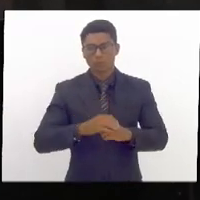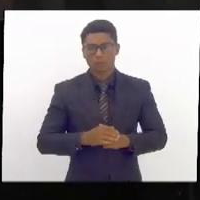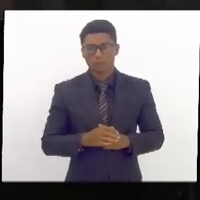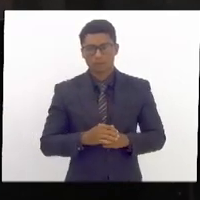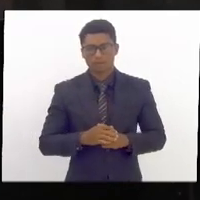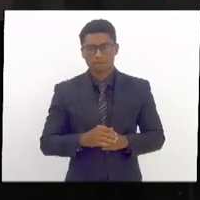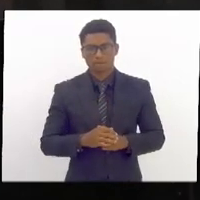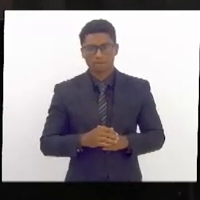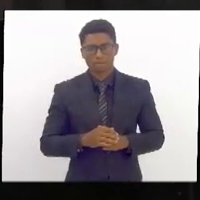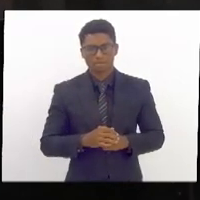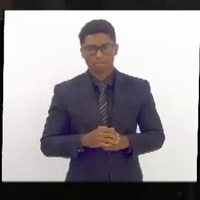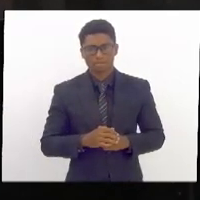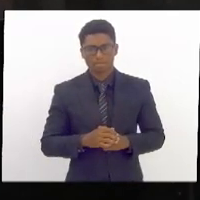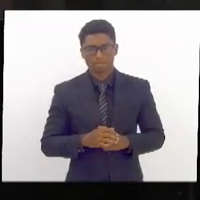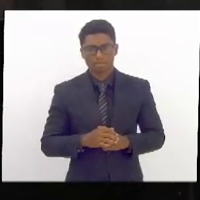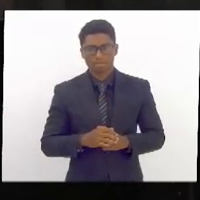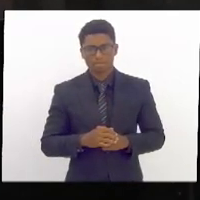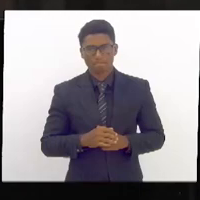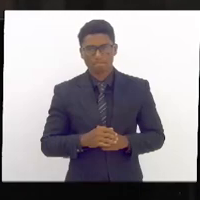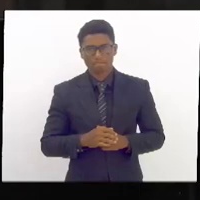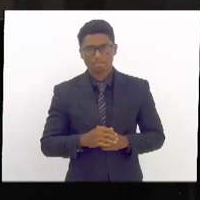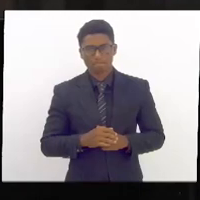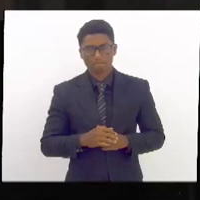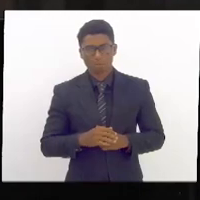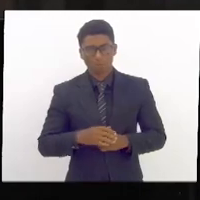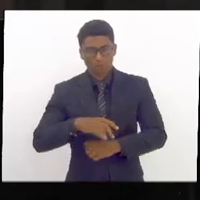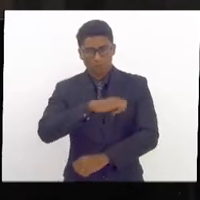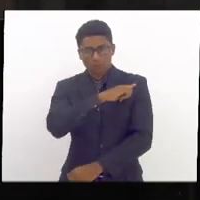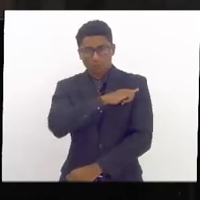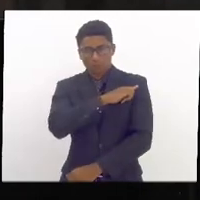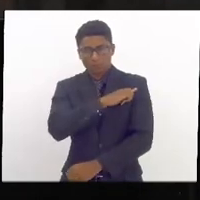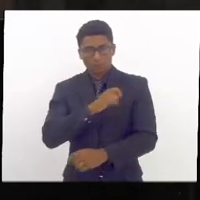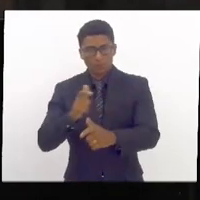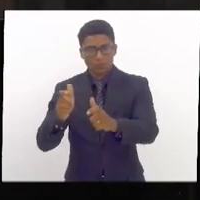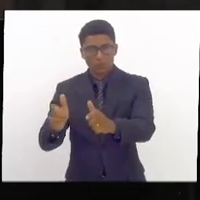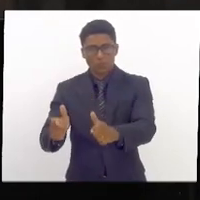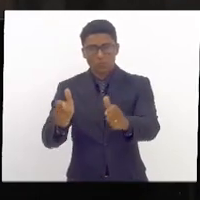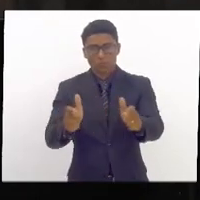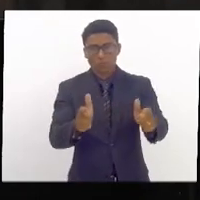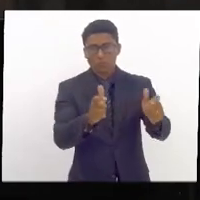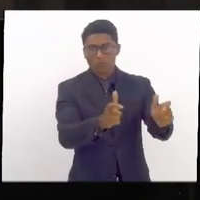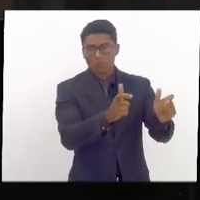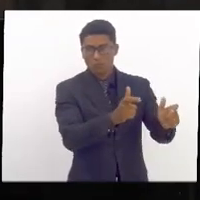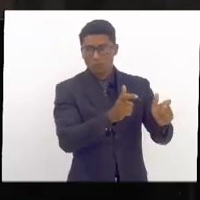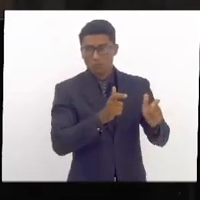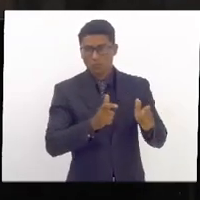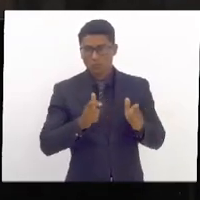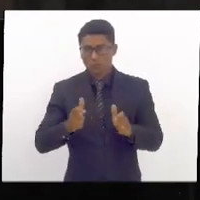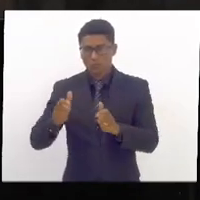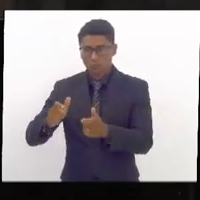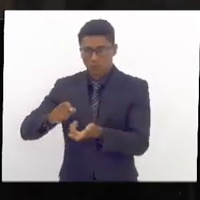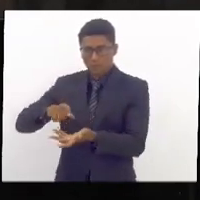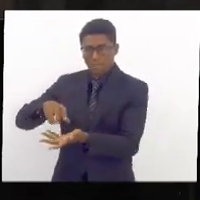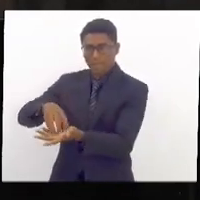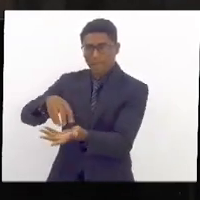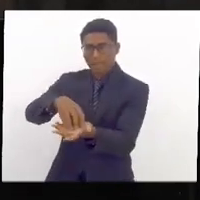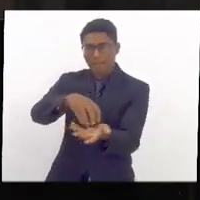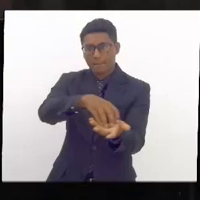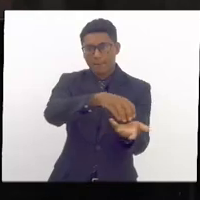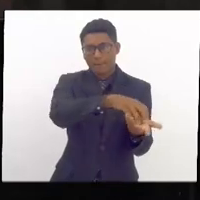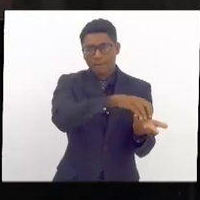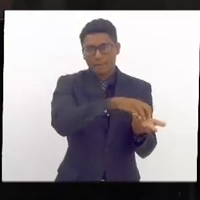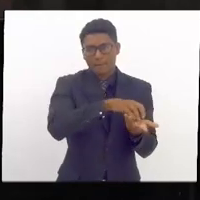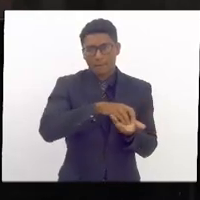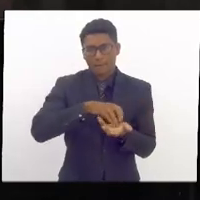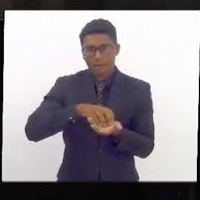banquinhas ao longo da cidade do Rio de Janeiro, em alguns pontos, na nossa cidade como todo, mas aqui no centro, algumas banquinhas, Largo